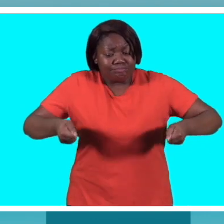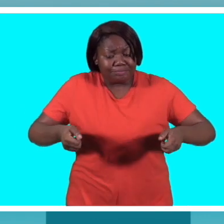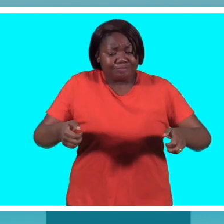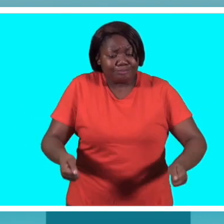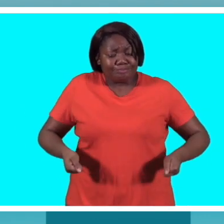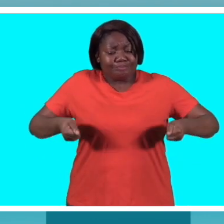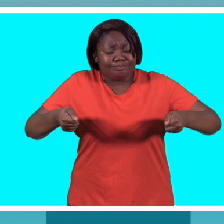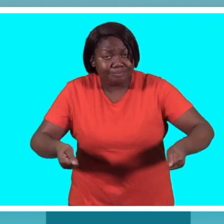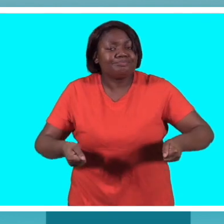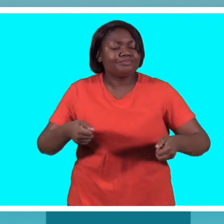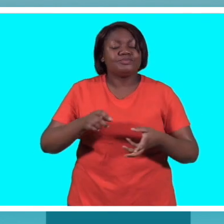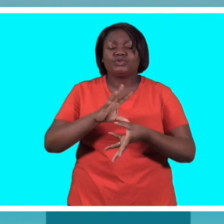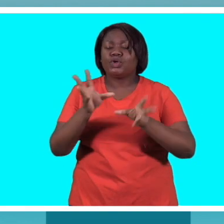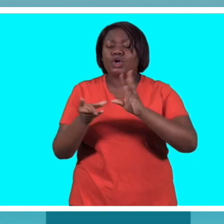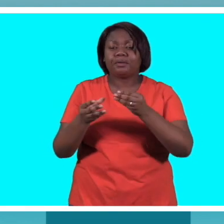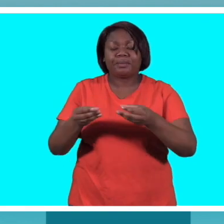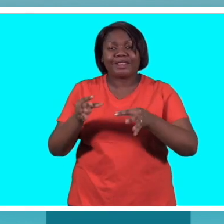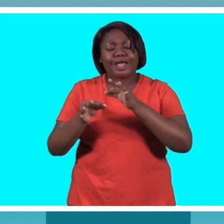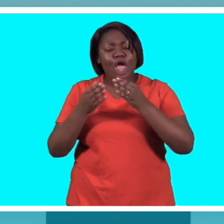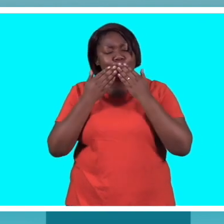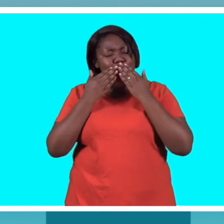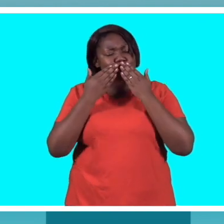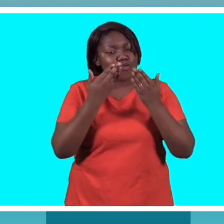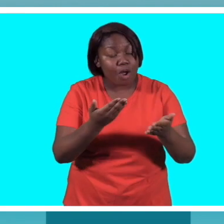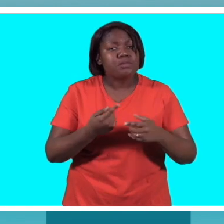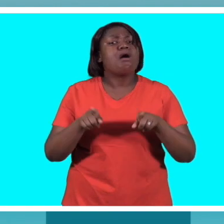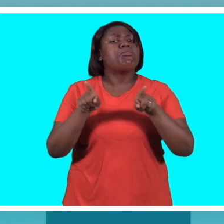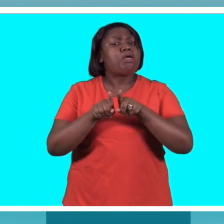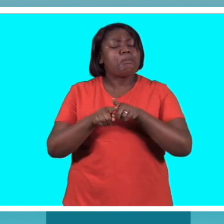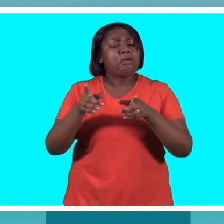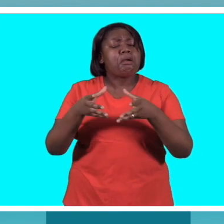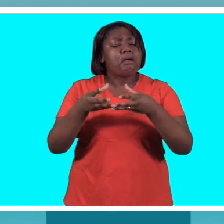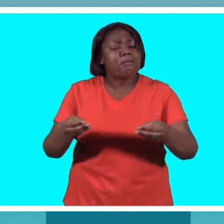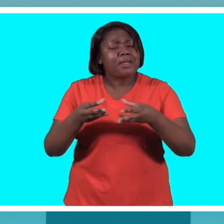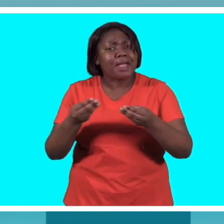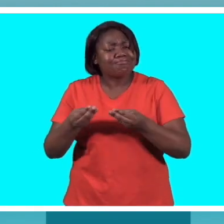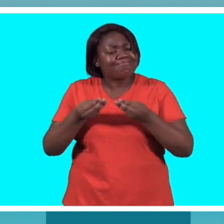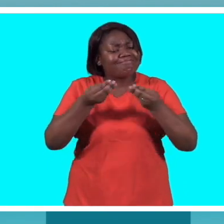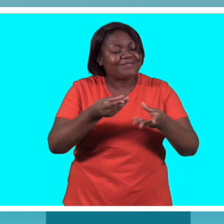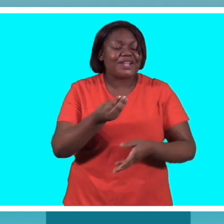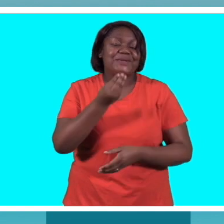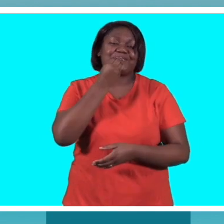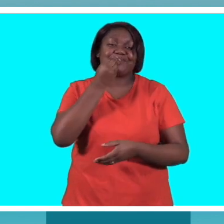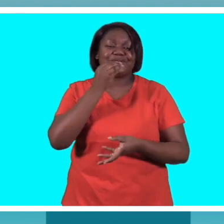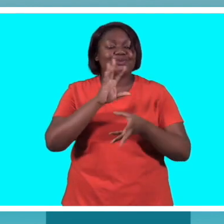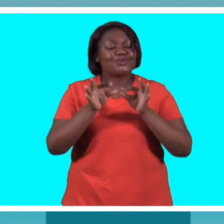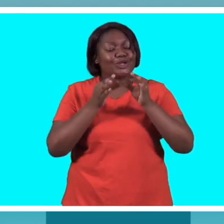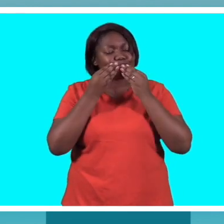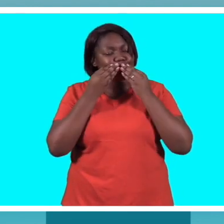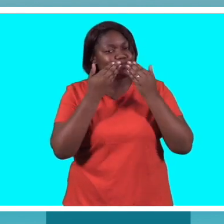deficiência na cidade de Maputo. Além de material de compensação, também foram oferecidos produtos alimentares.